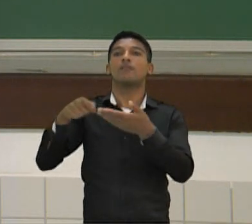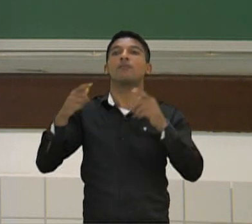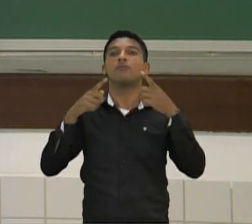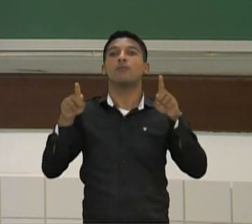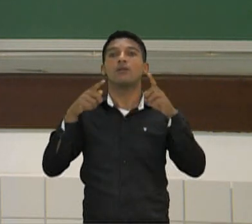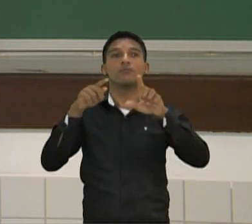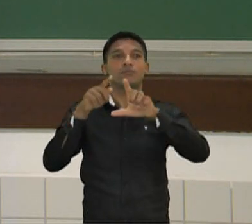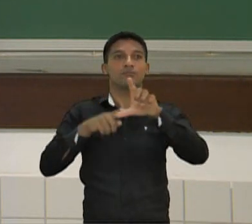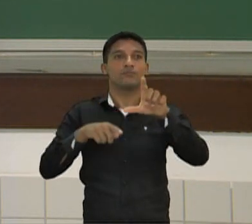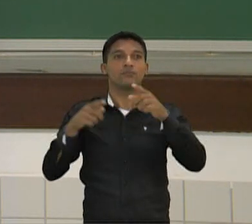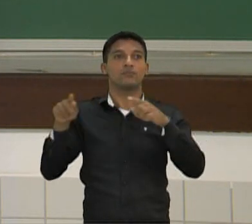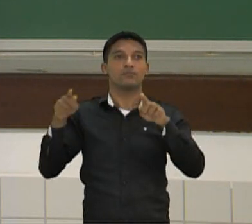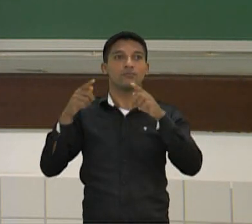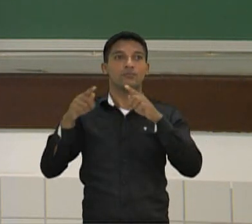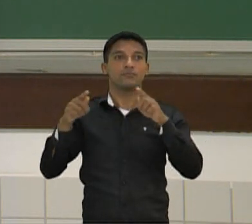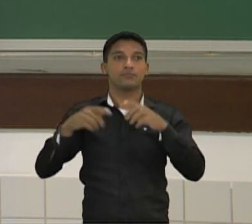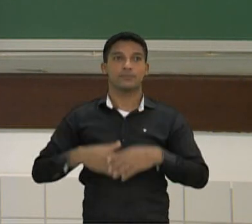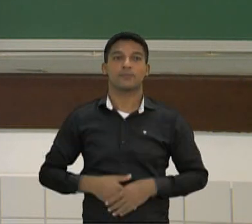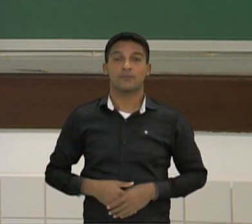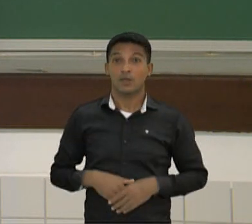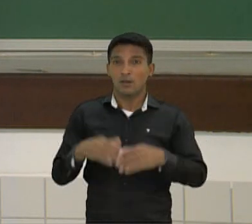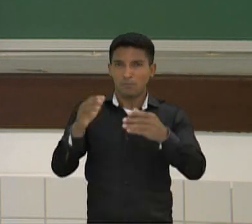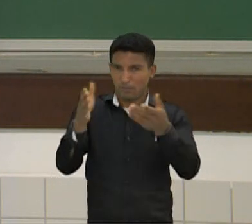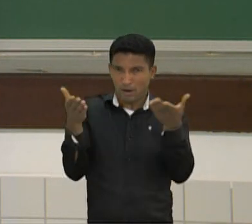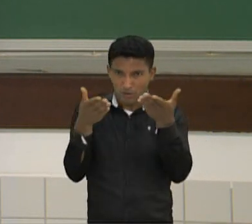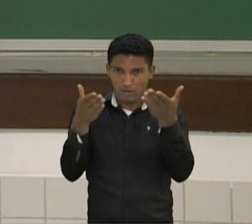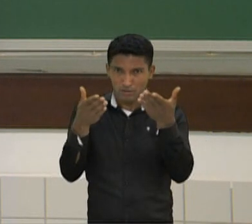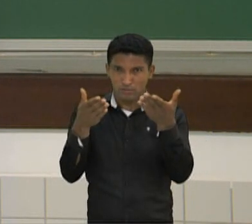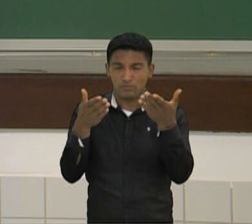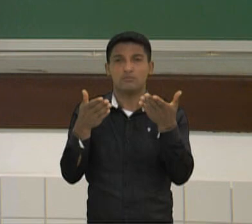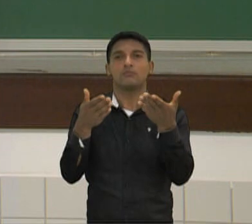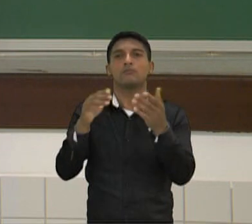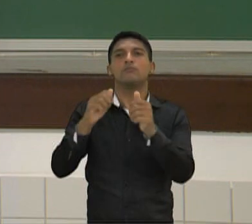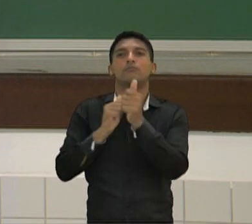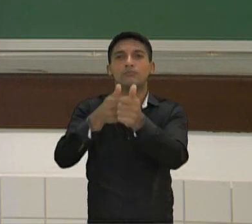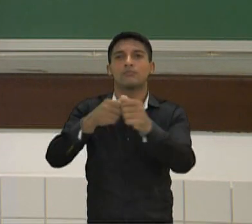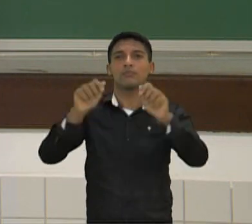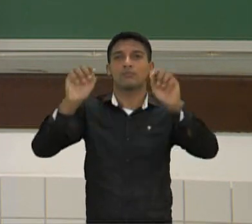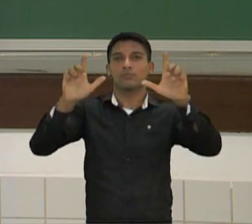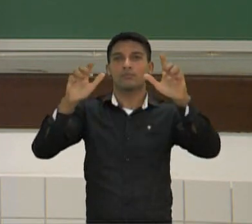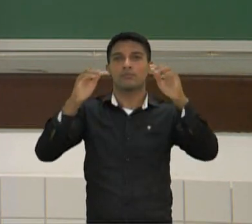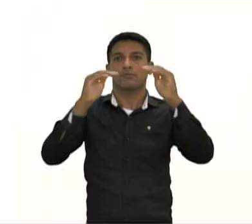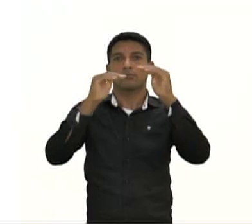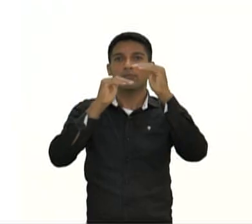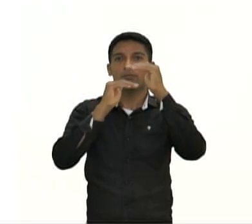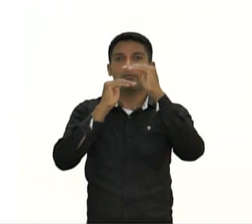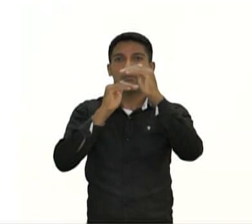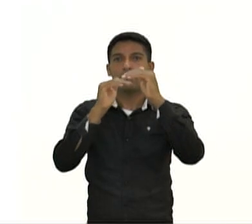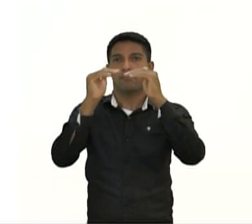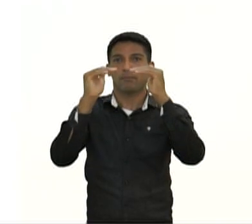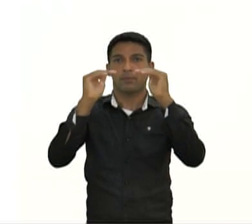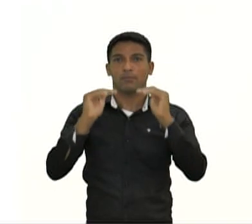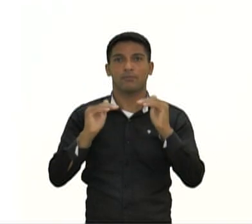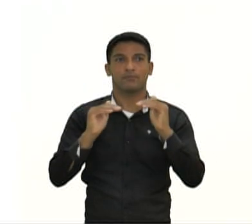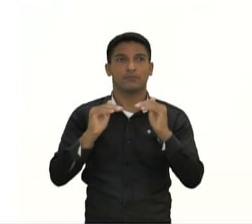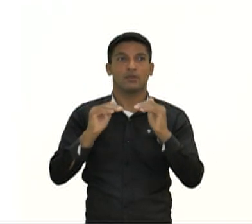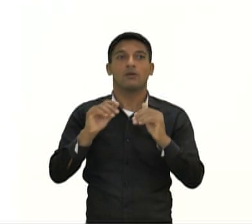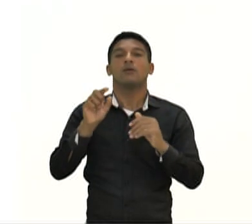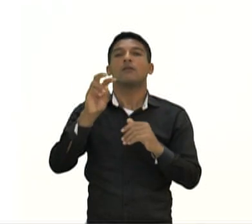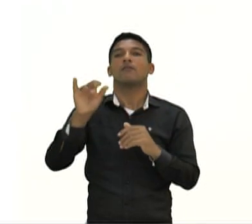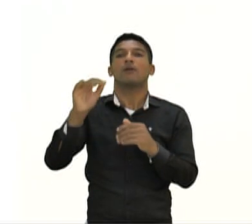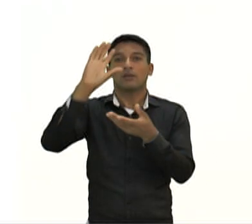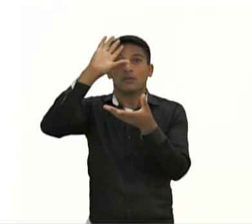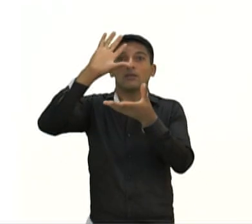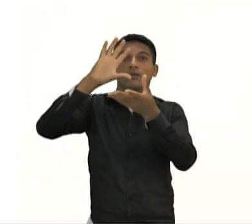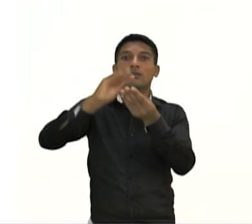explorar durante a aula de hoje. Acompanhe lá no slide comigo. Nós vamos compreender a